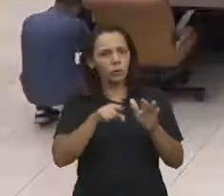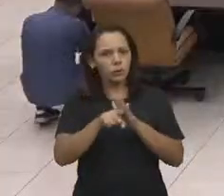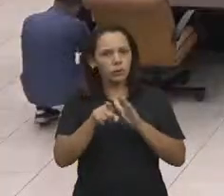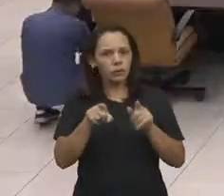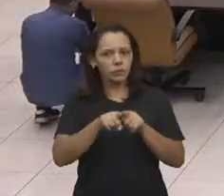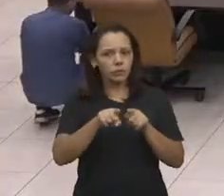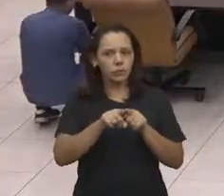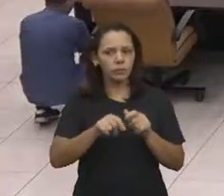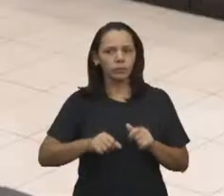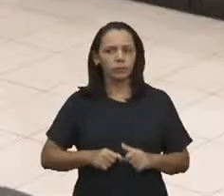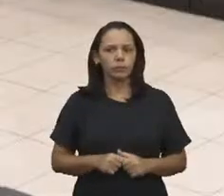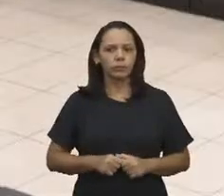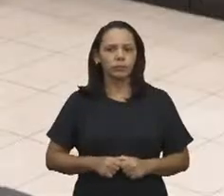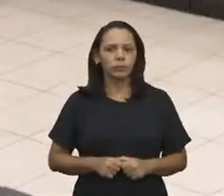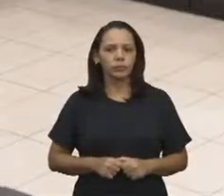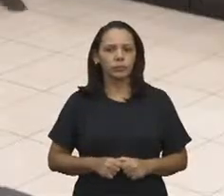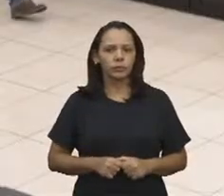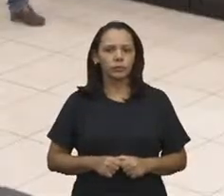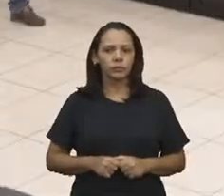Gostaria de